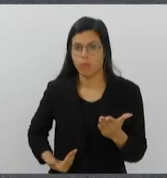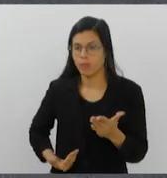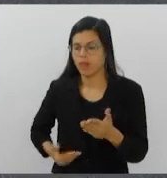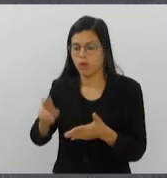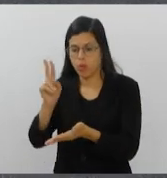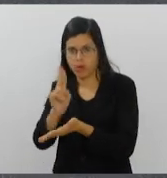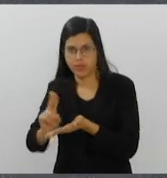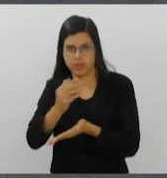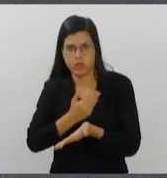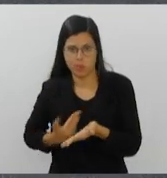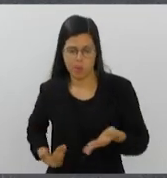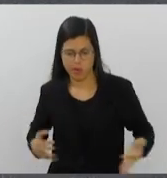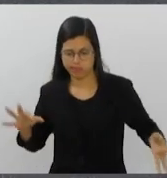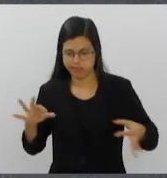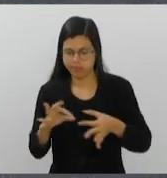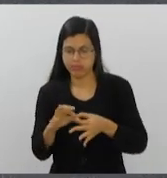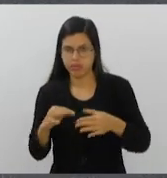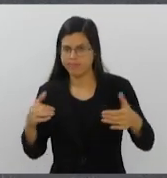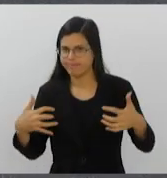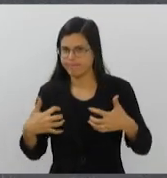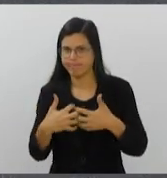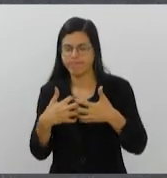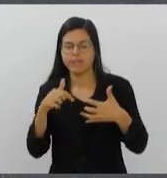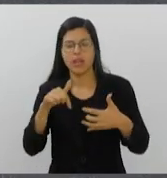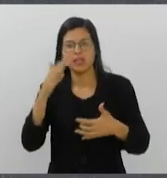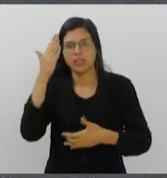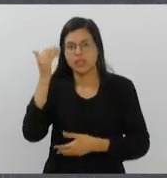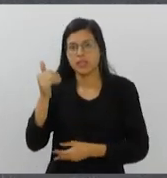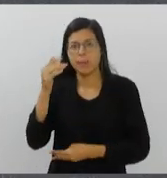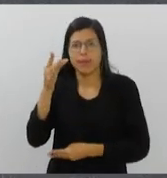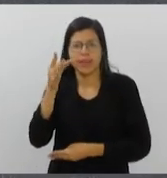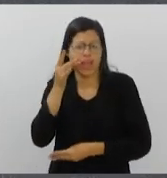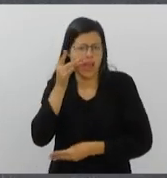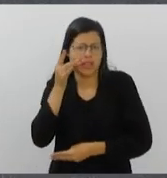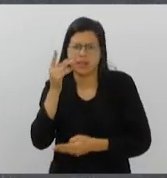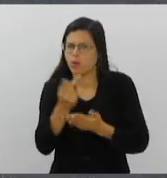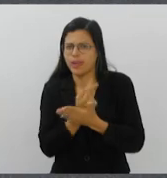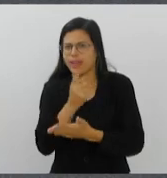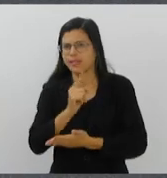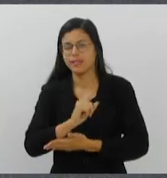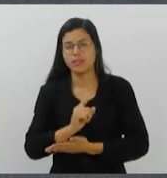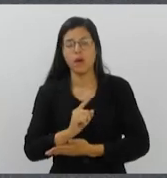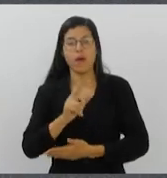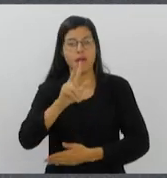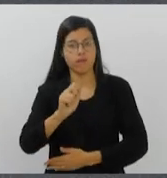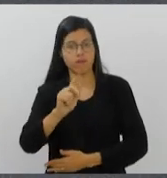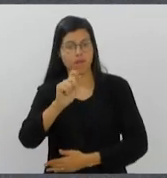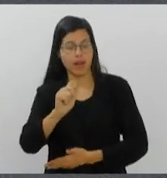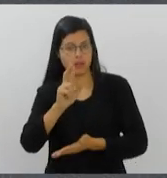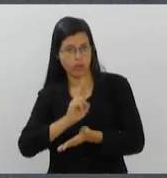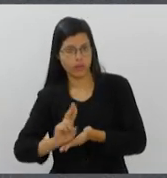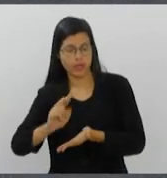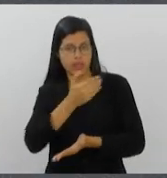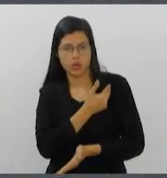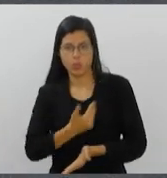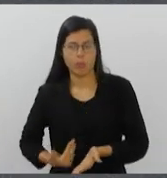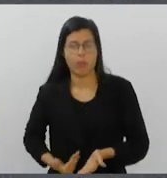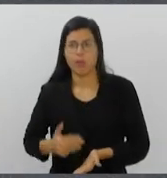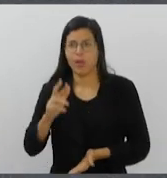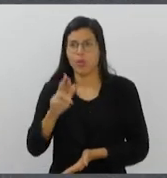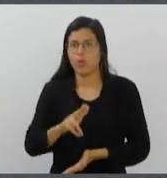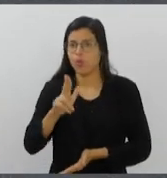ser. A gente sabe que a realidade é bem diferente disso. As vagas nas universidades públicas não são